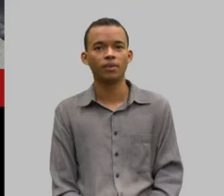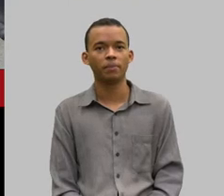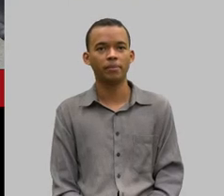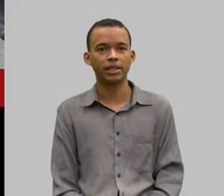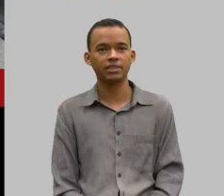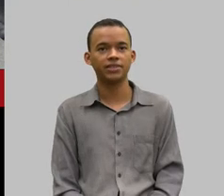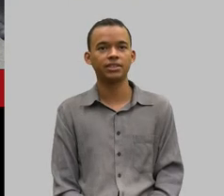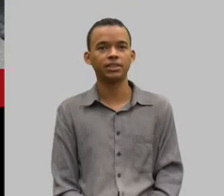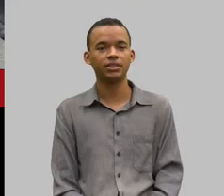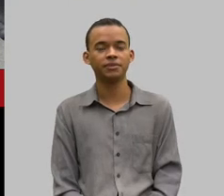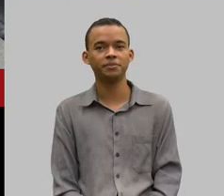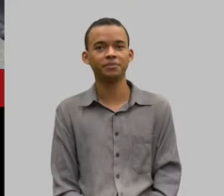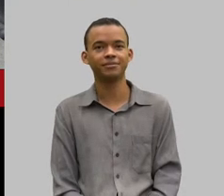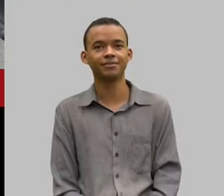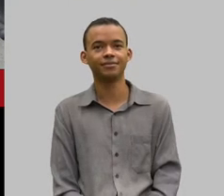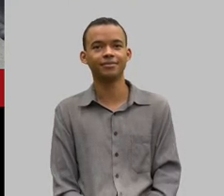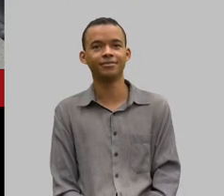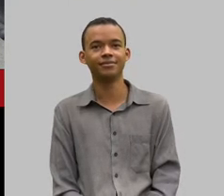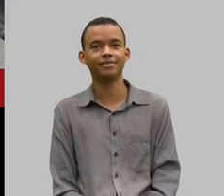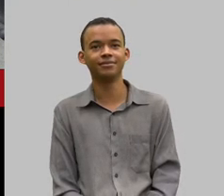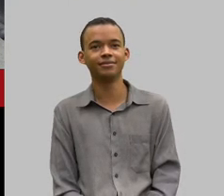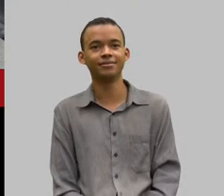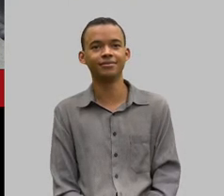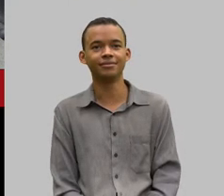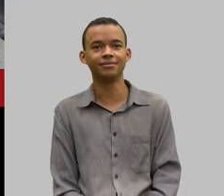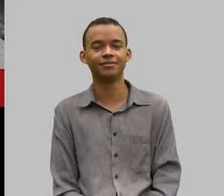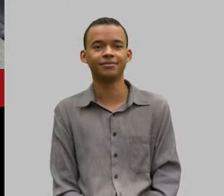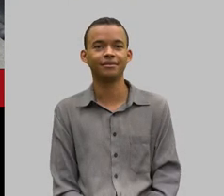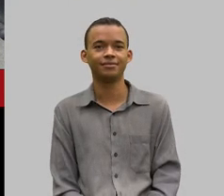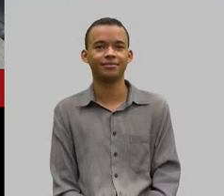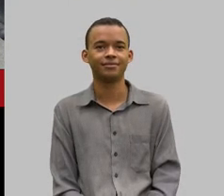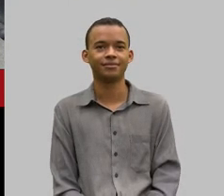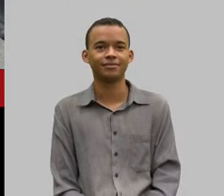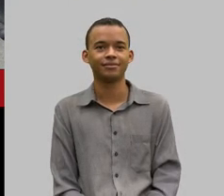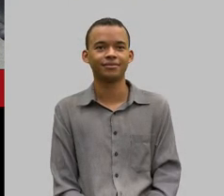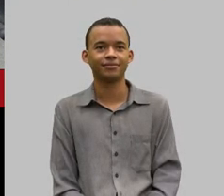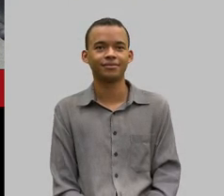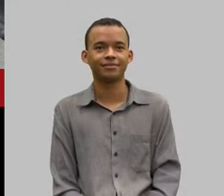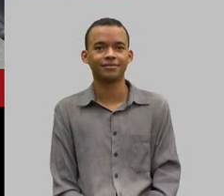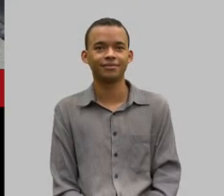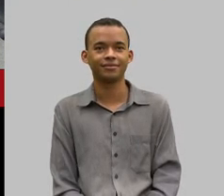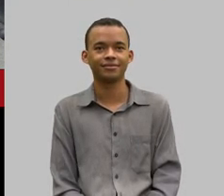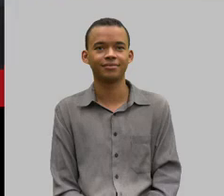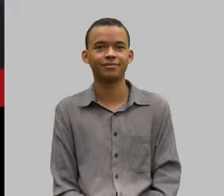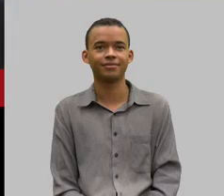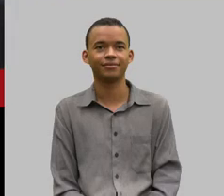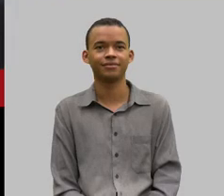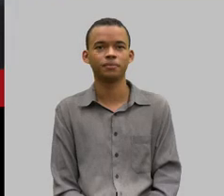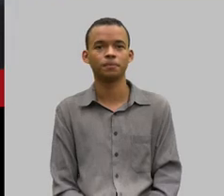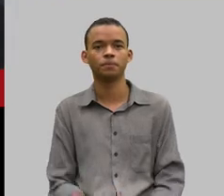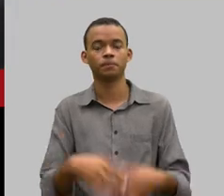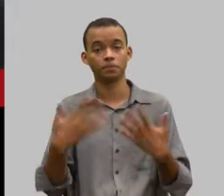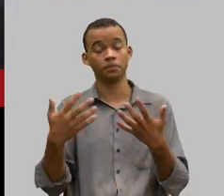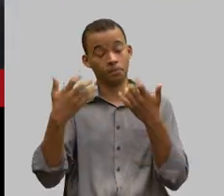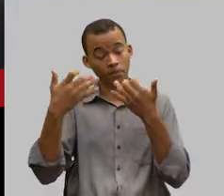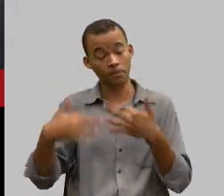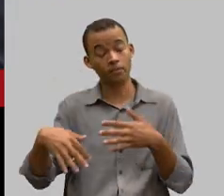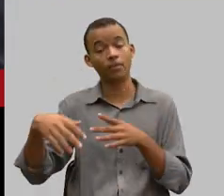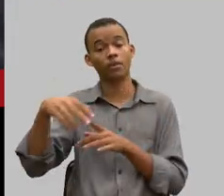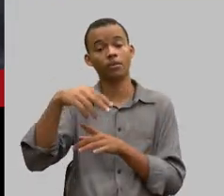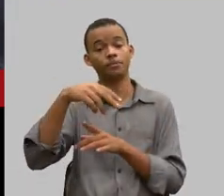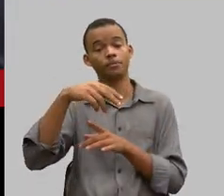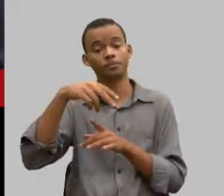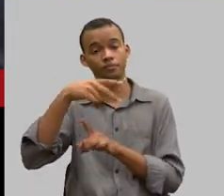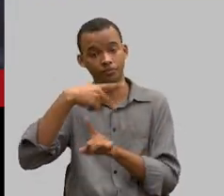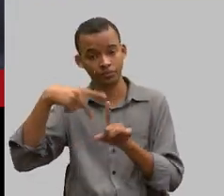comunicação obrigado pela pergunta secretri deputada sobre o plano de cargos e salários a gente